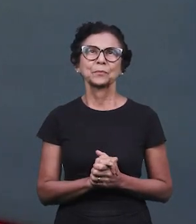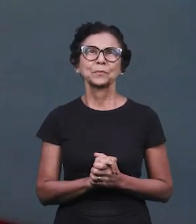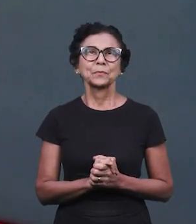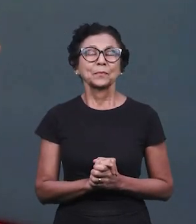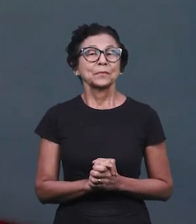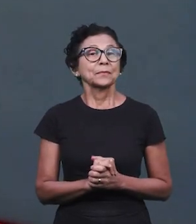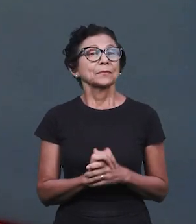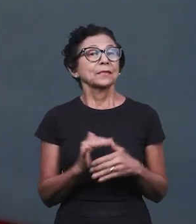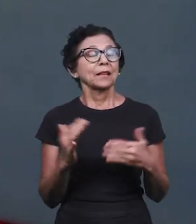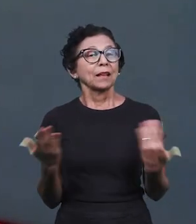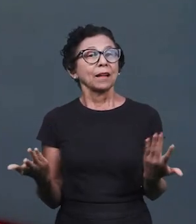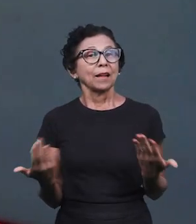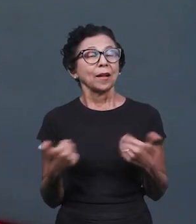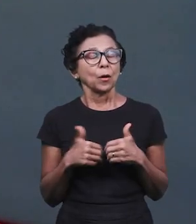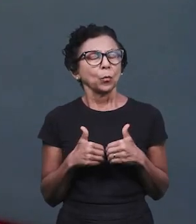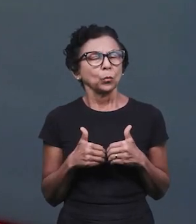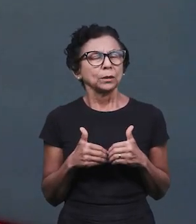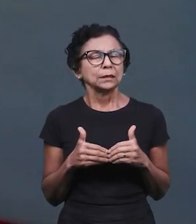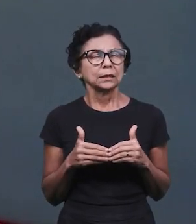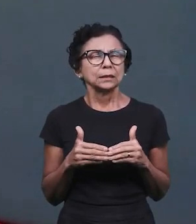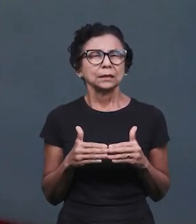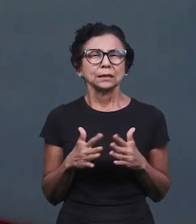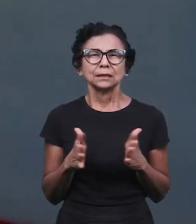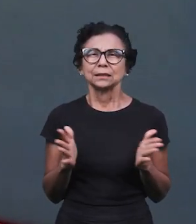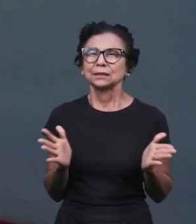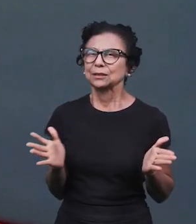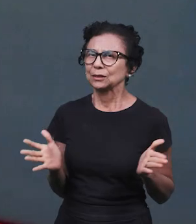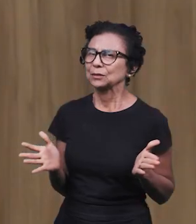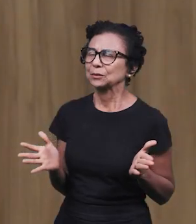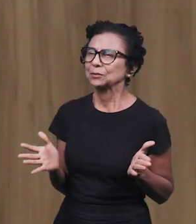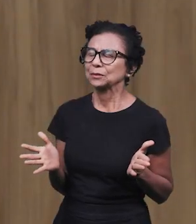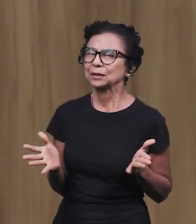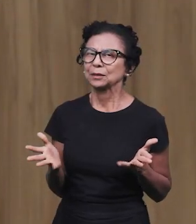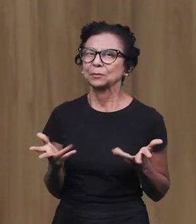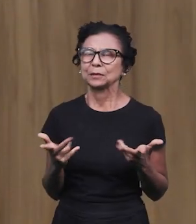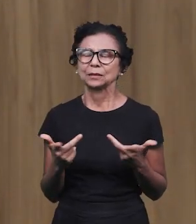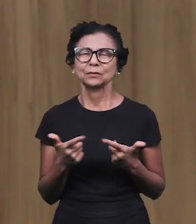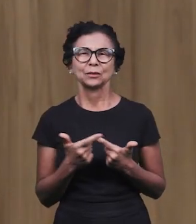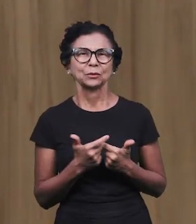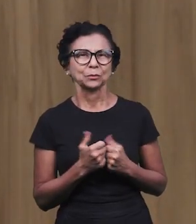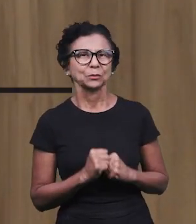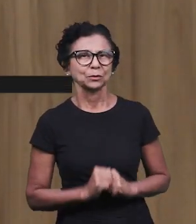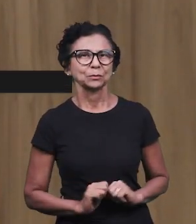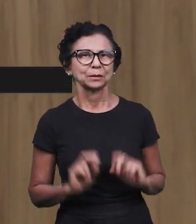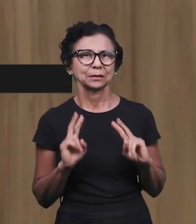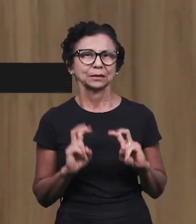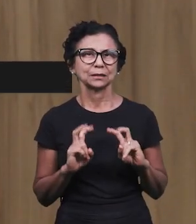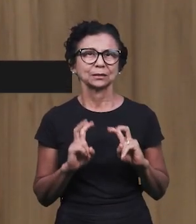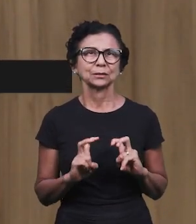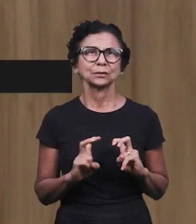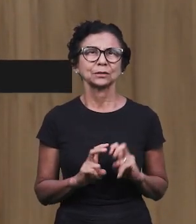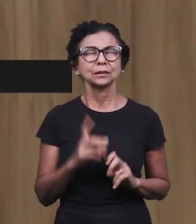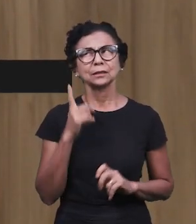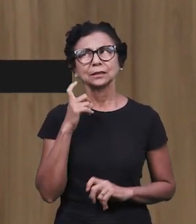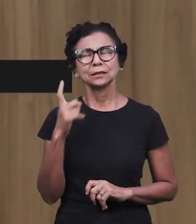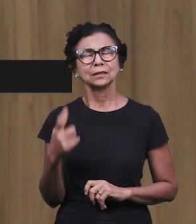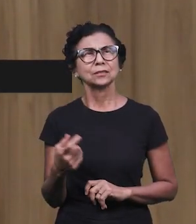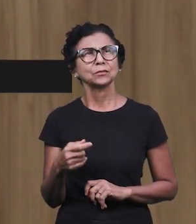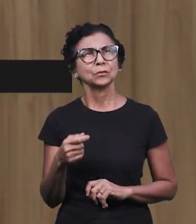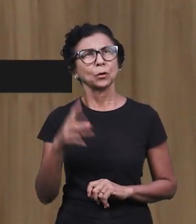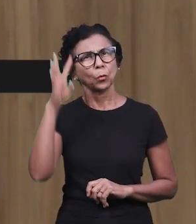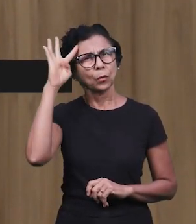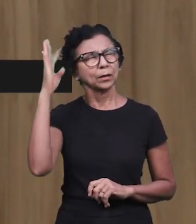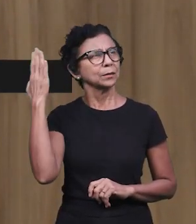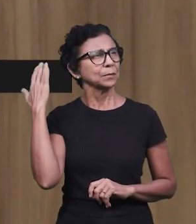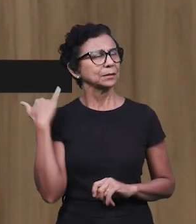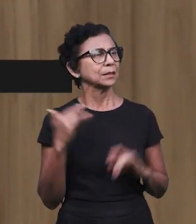primeiro passo maravilhoso que o pastor deu nesse sentido aí. E foi interessante, né? Porque eu fiz contato com ela na